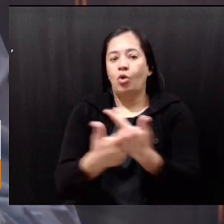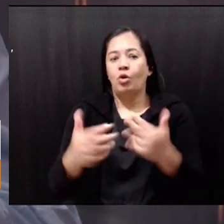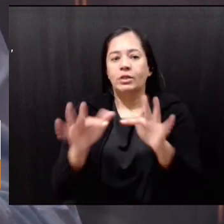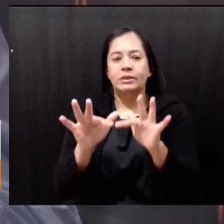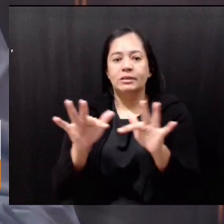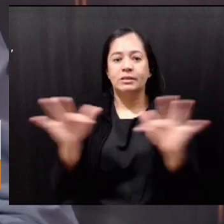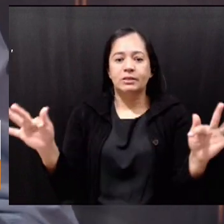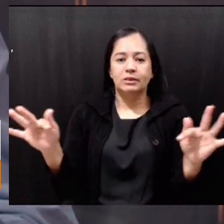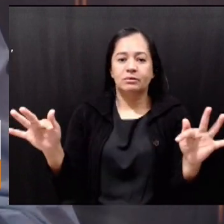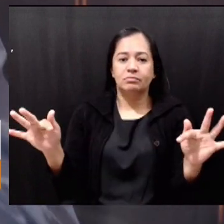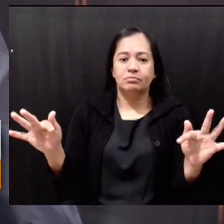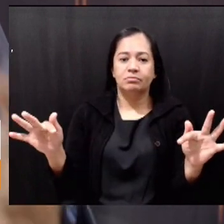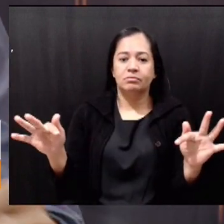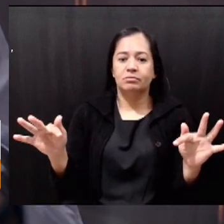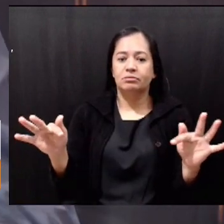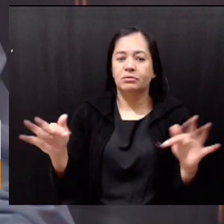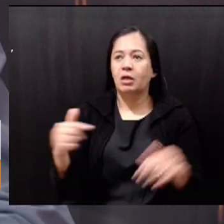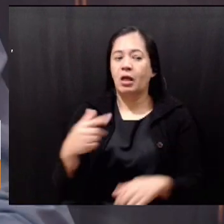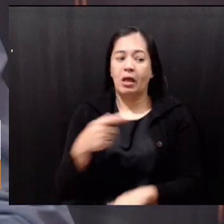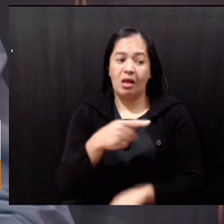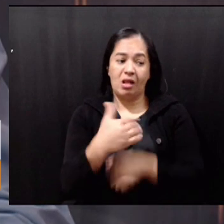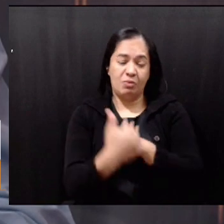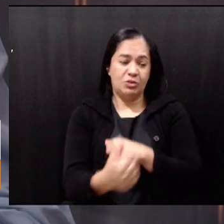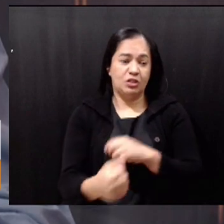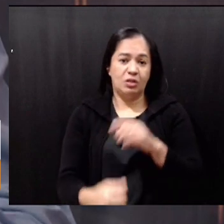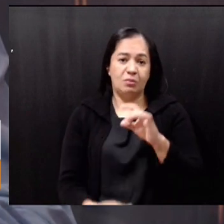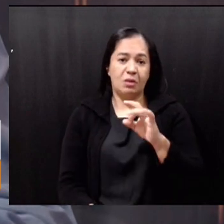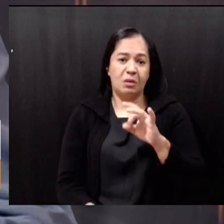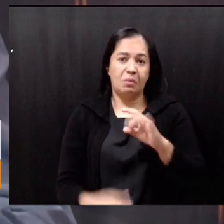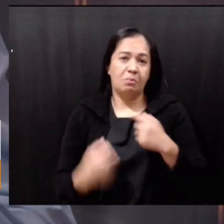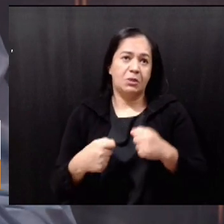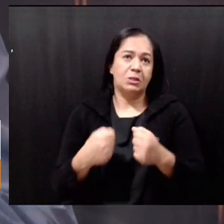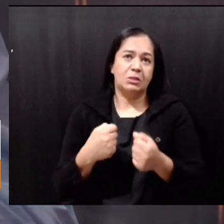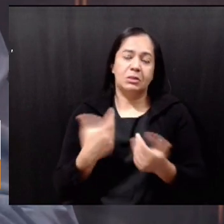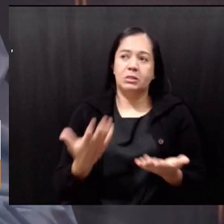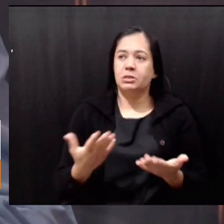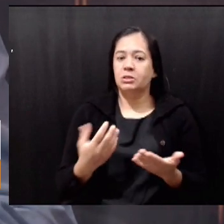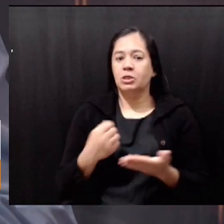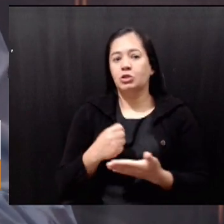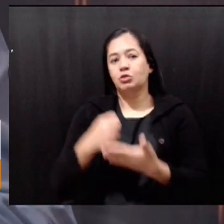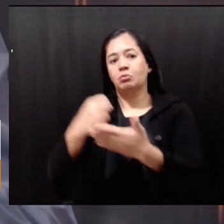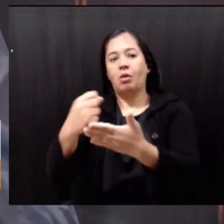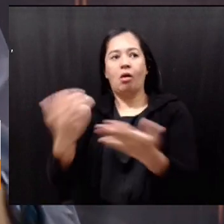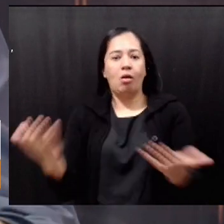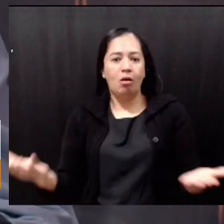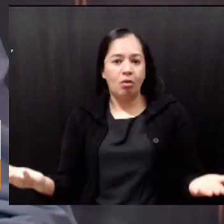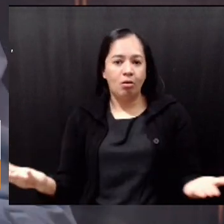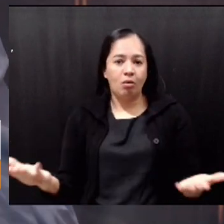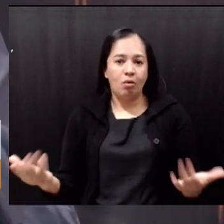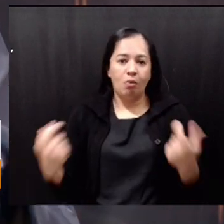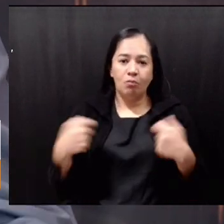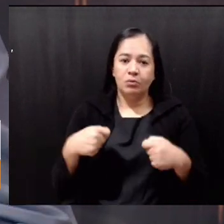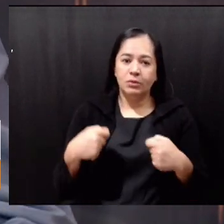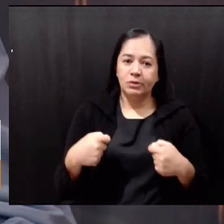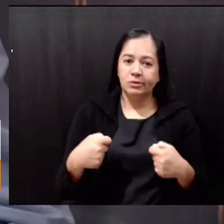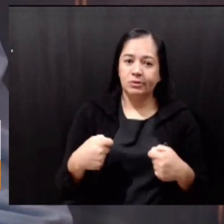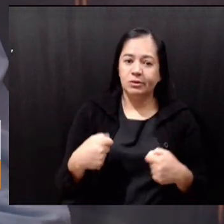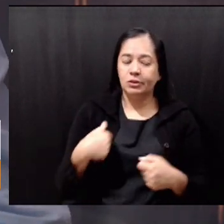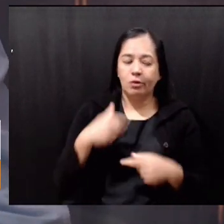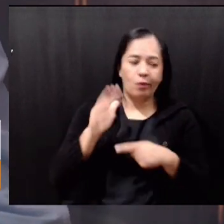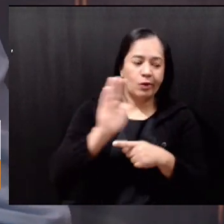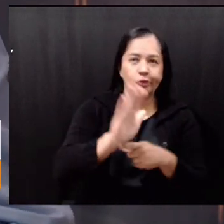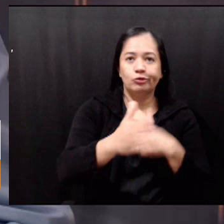sempre quando precisa de uma carona, procura sempre quando precisa que eu auxilie com alguma atividade